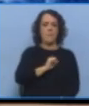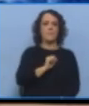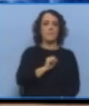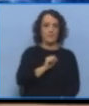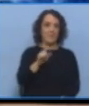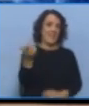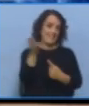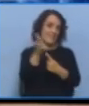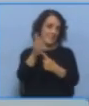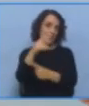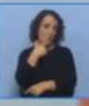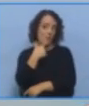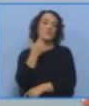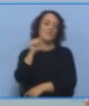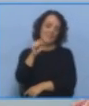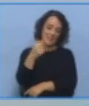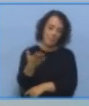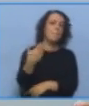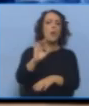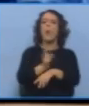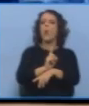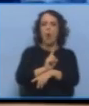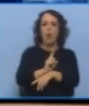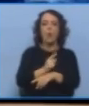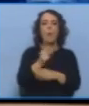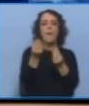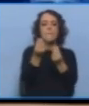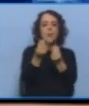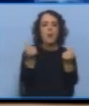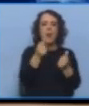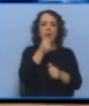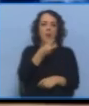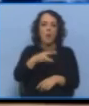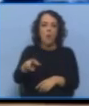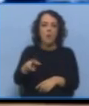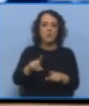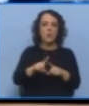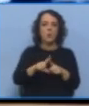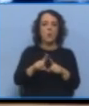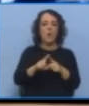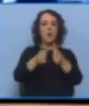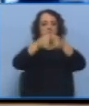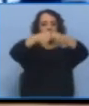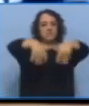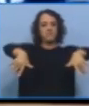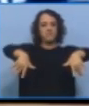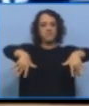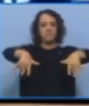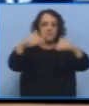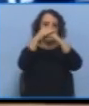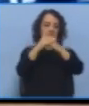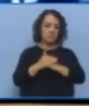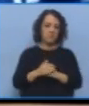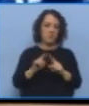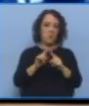aí logo, já tem muitos exemplos, não é? aí já temos exemplos, mas desde logo afinar a linguagem. Não pôr uma linguagem hermética, perdão uma expressão,